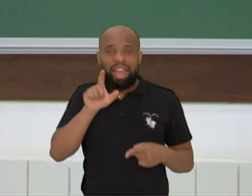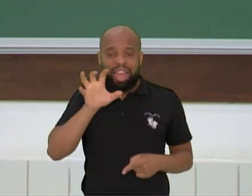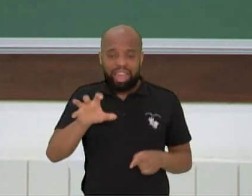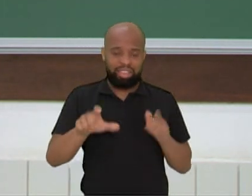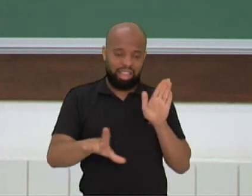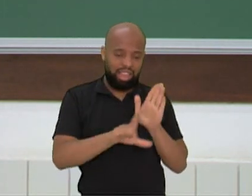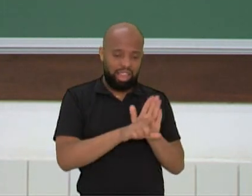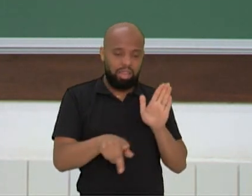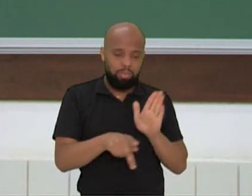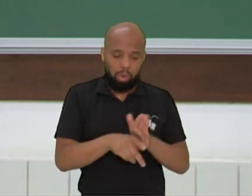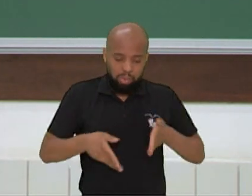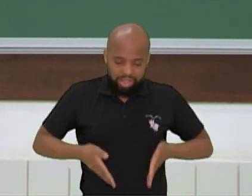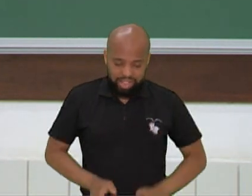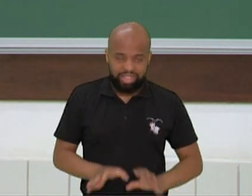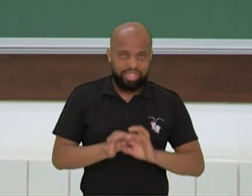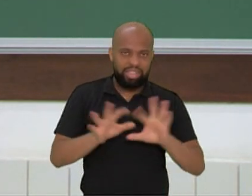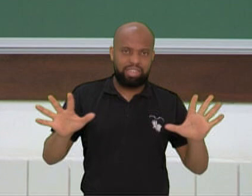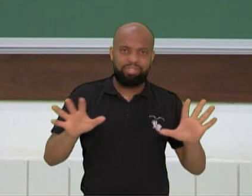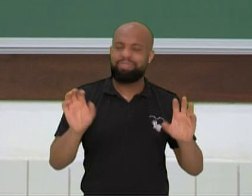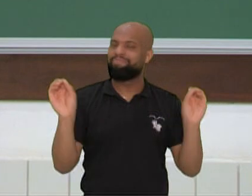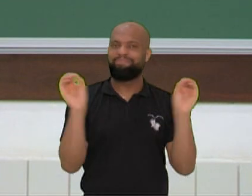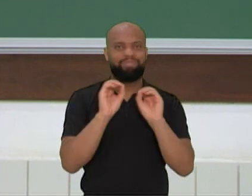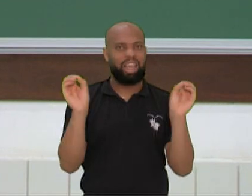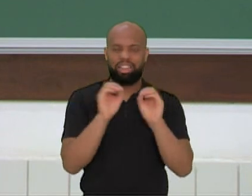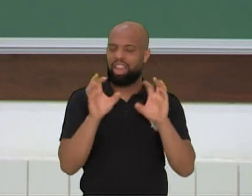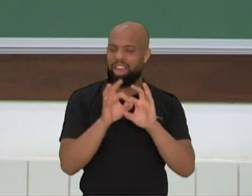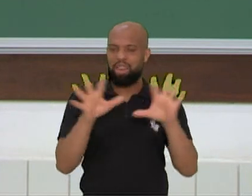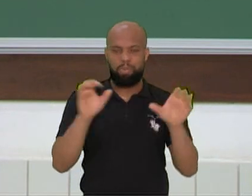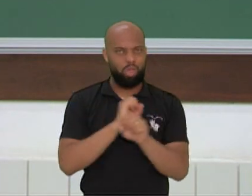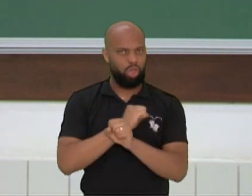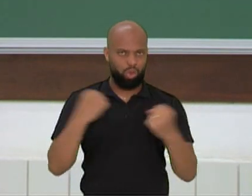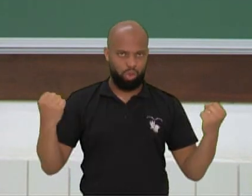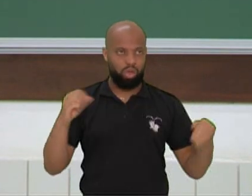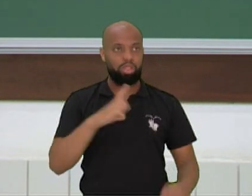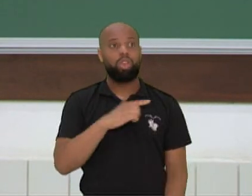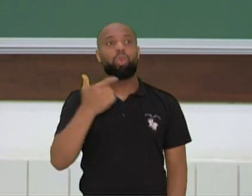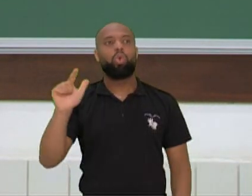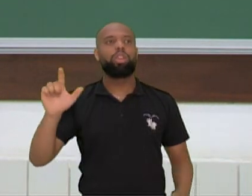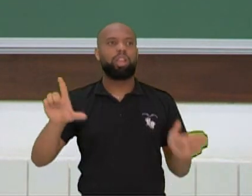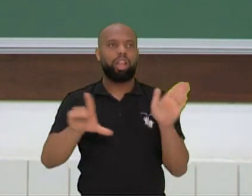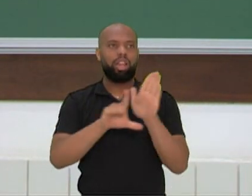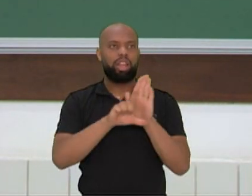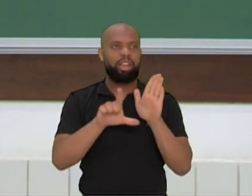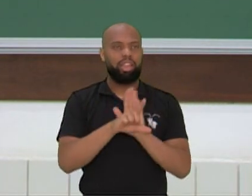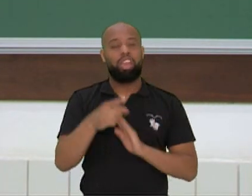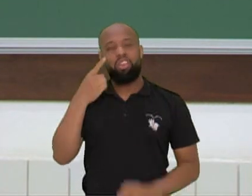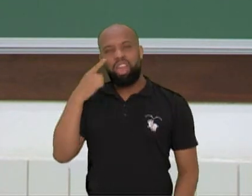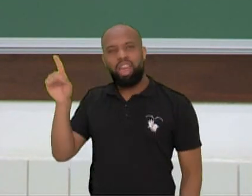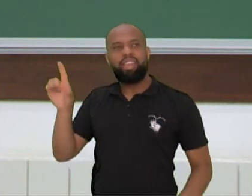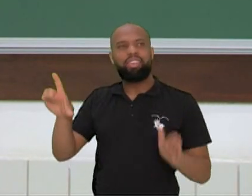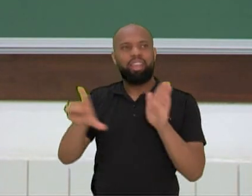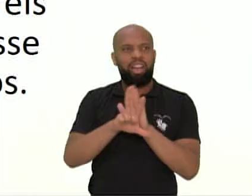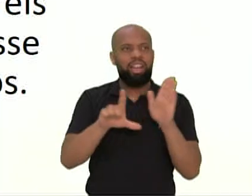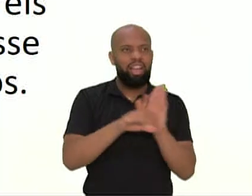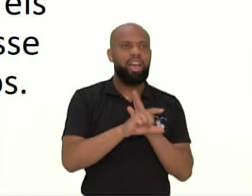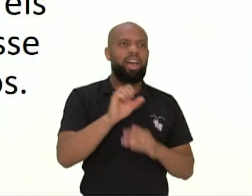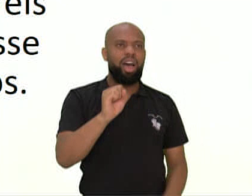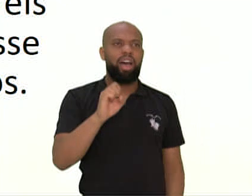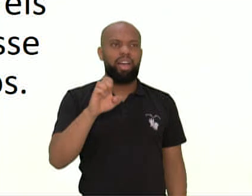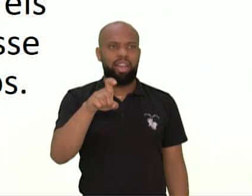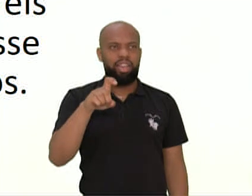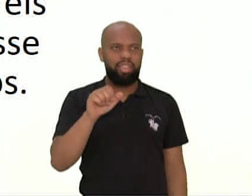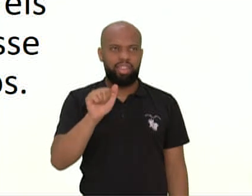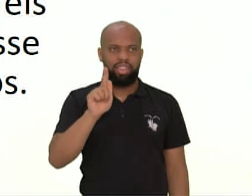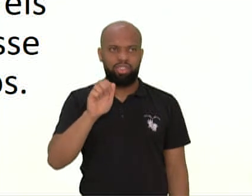livre não libertou ninguém. Aí vai vir uma outra lei, a lei do sexagenário. Essa lei vai ser promulgada